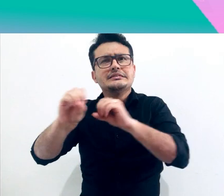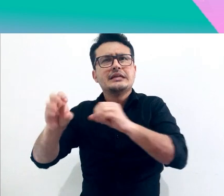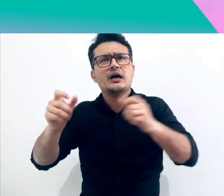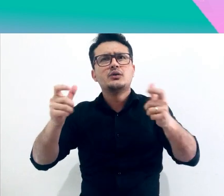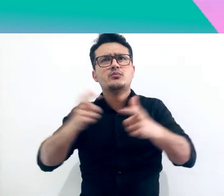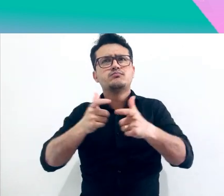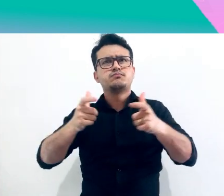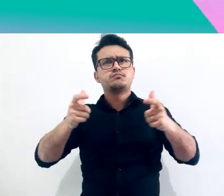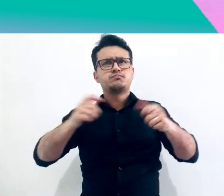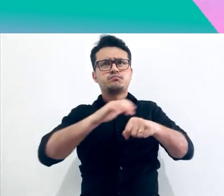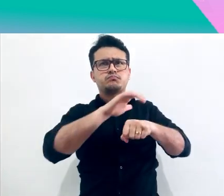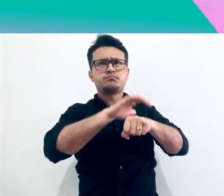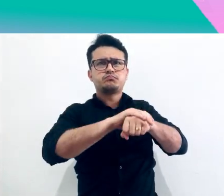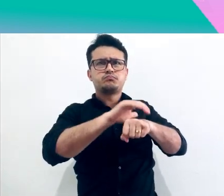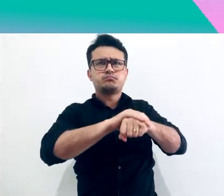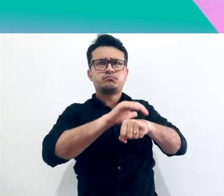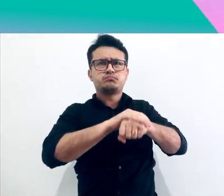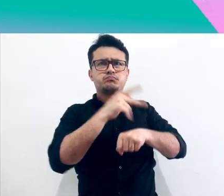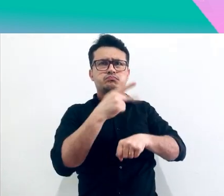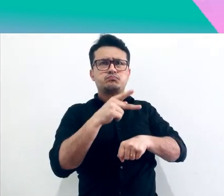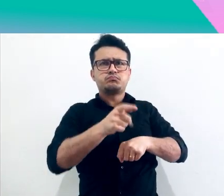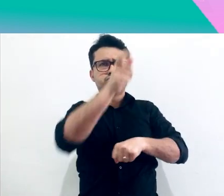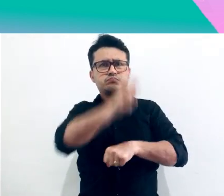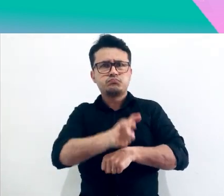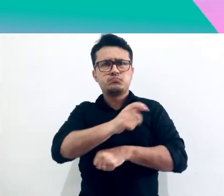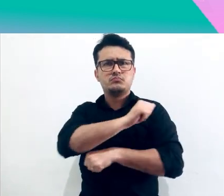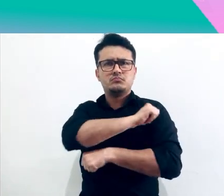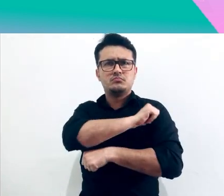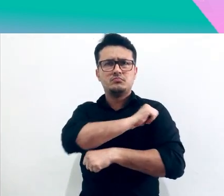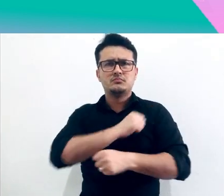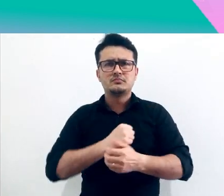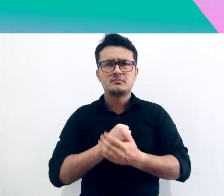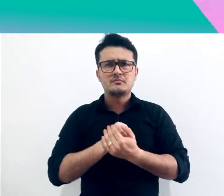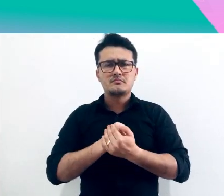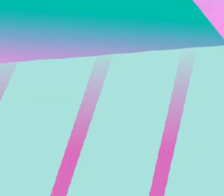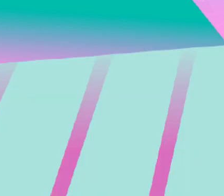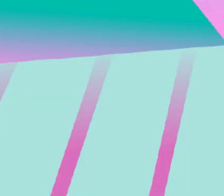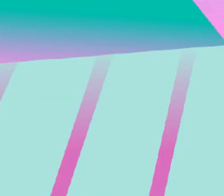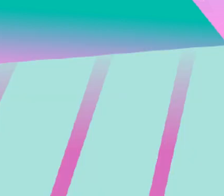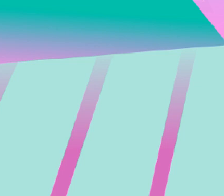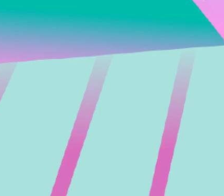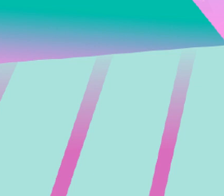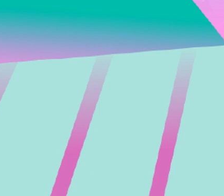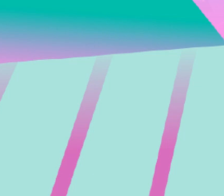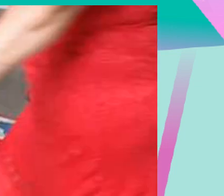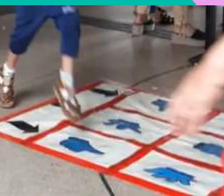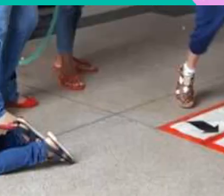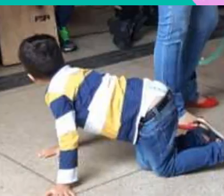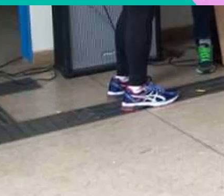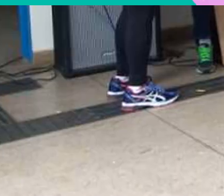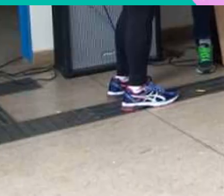e/ou complementar, com vistas à ampliação da autonomia do estudante.